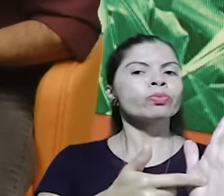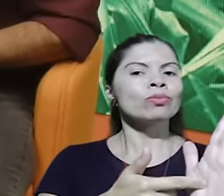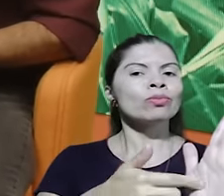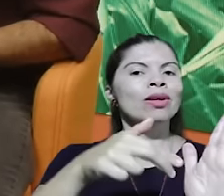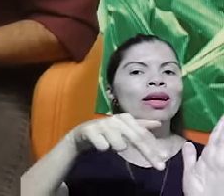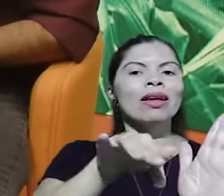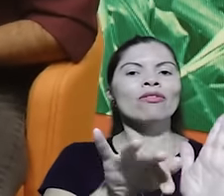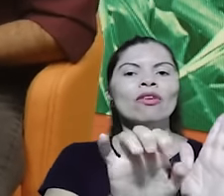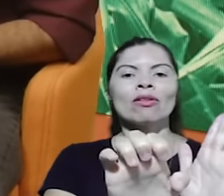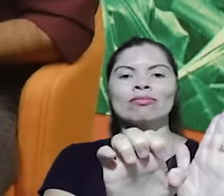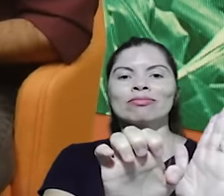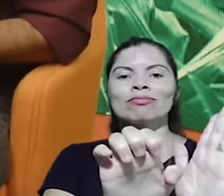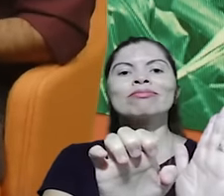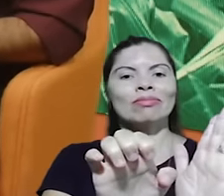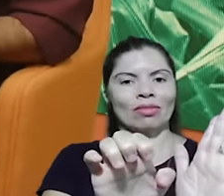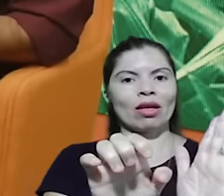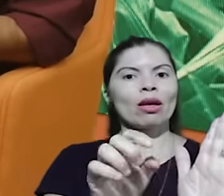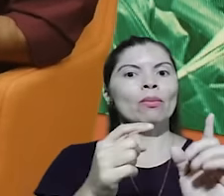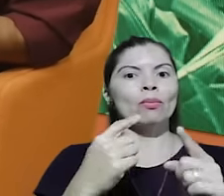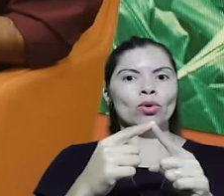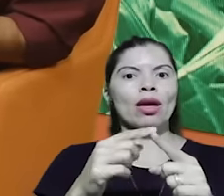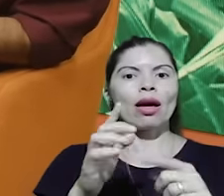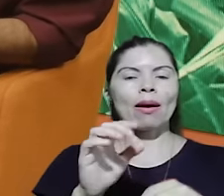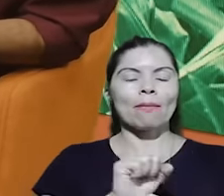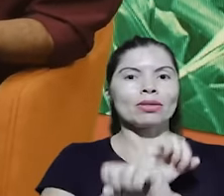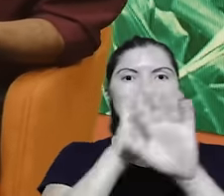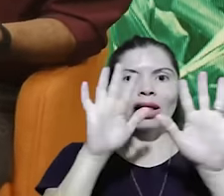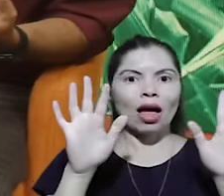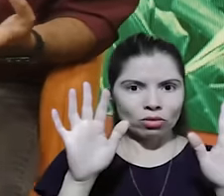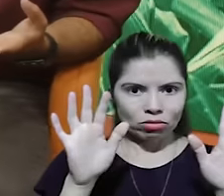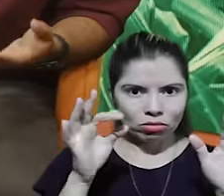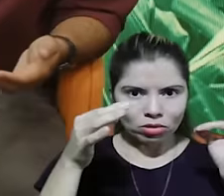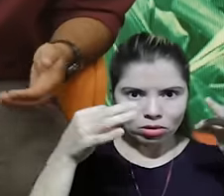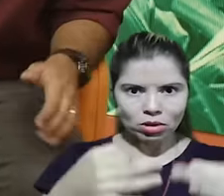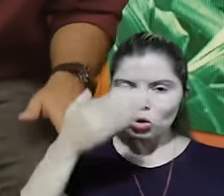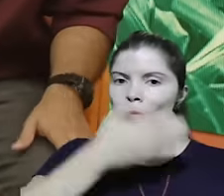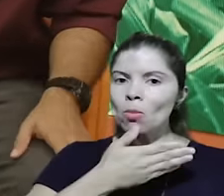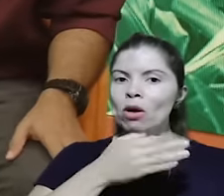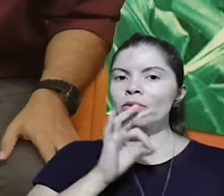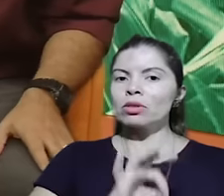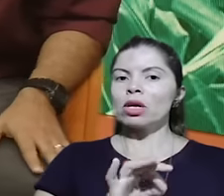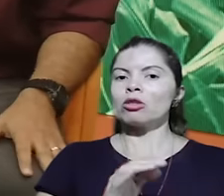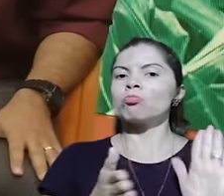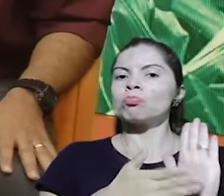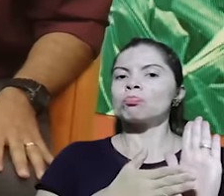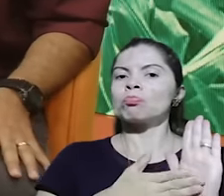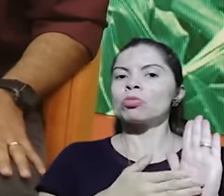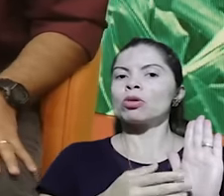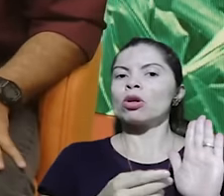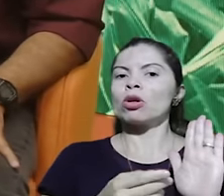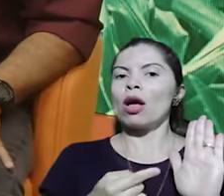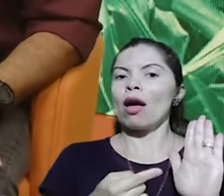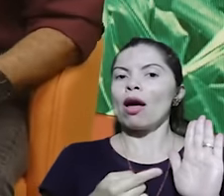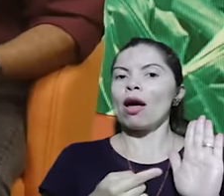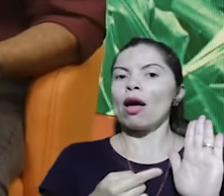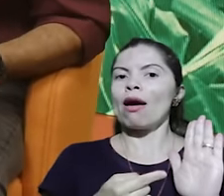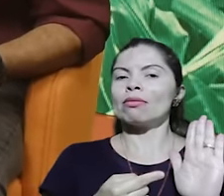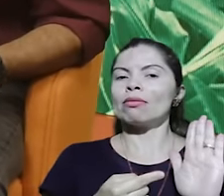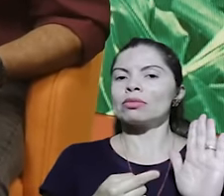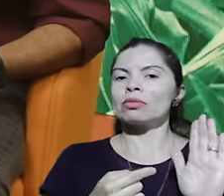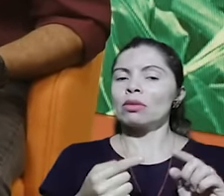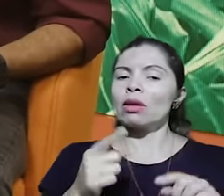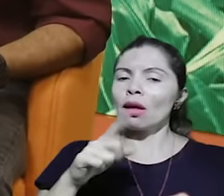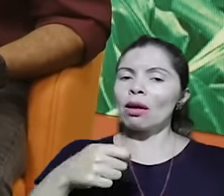claras em termos de circulação dos produtos né que o nosso produtor rural vai começar aí a ser obrigado